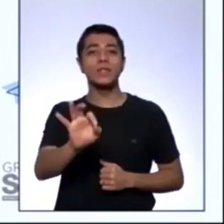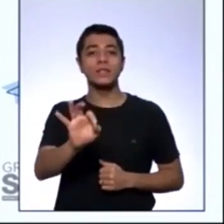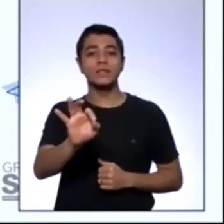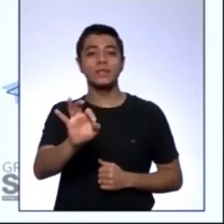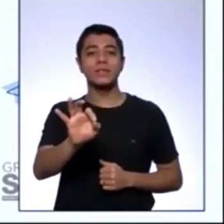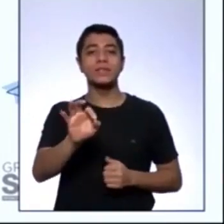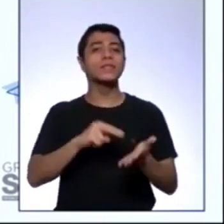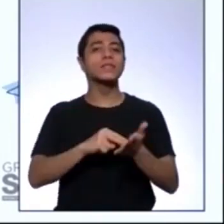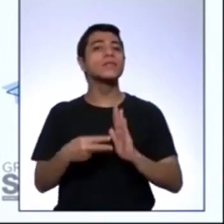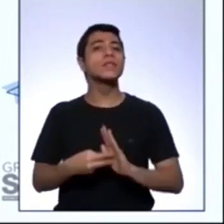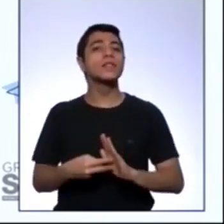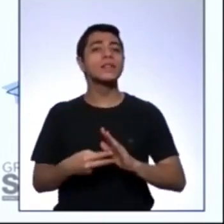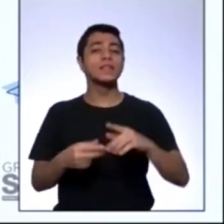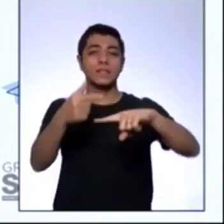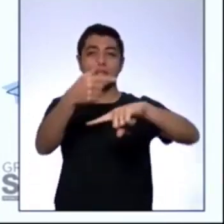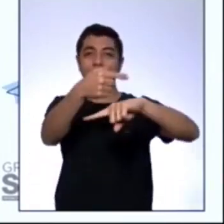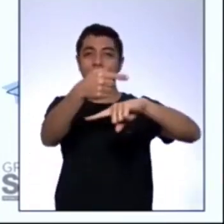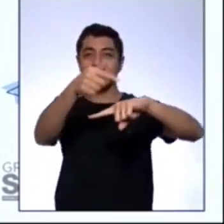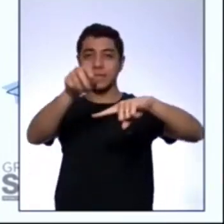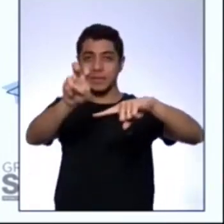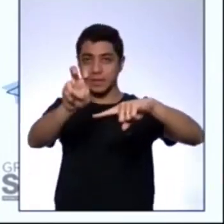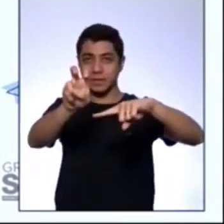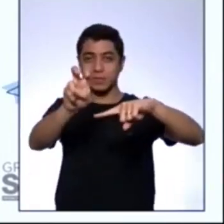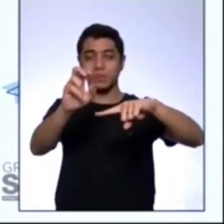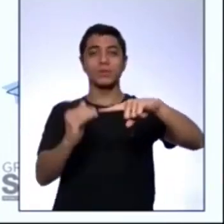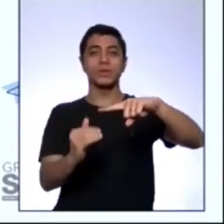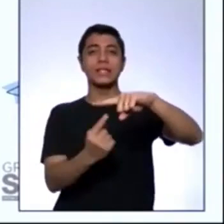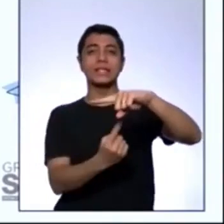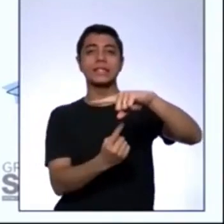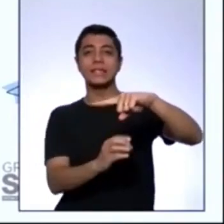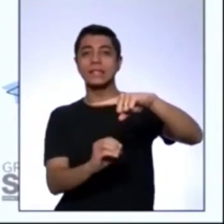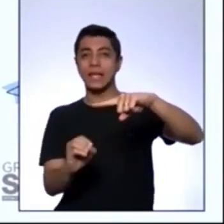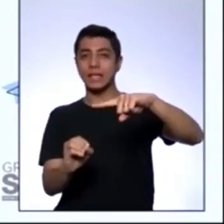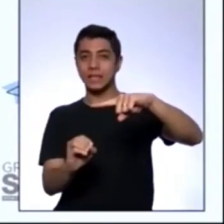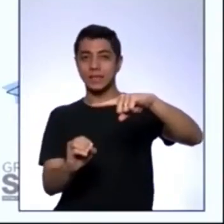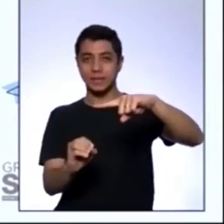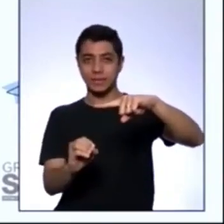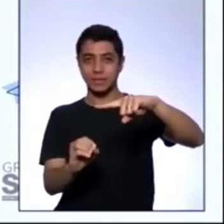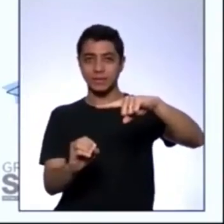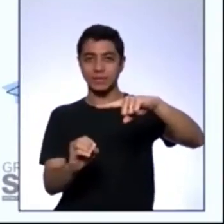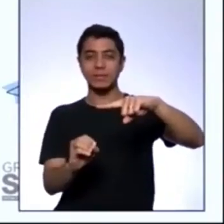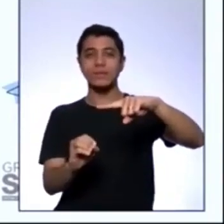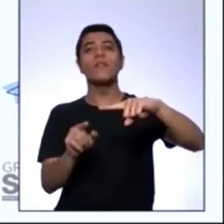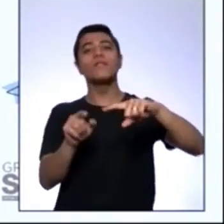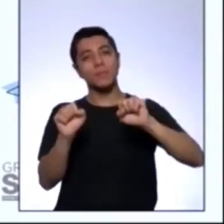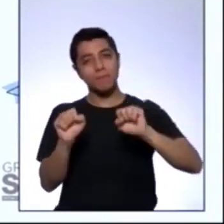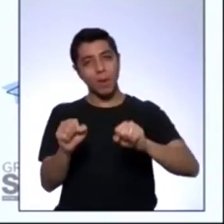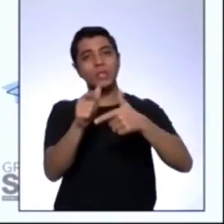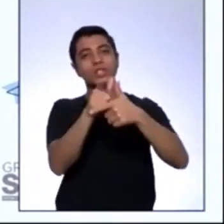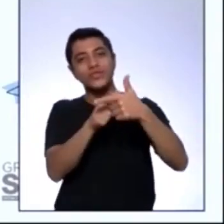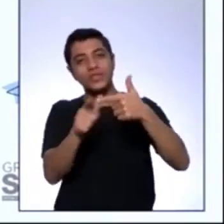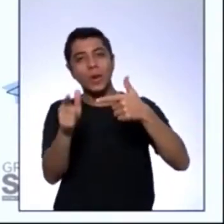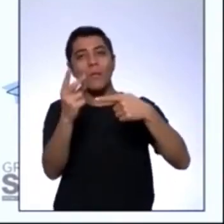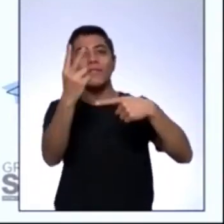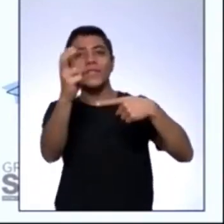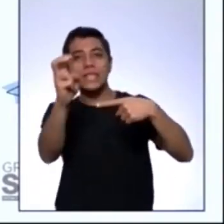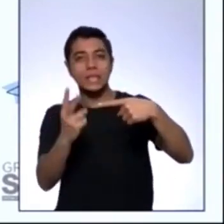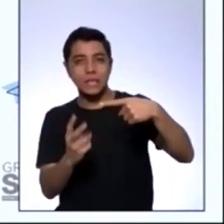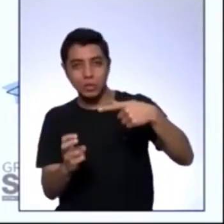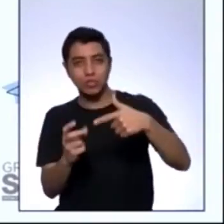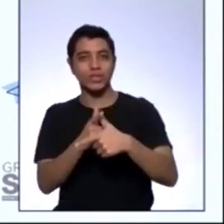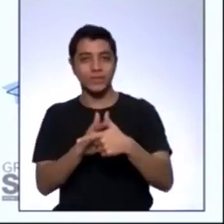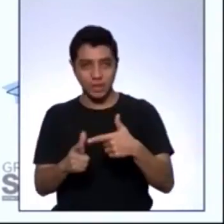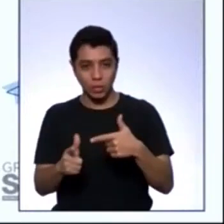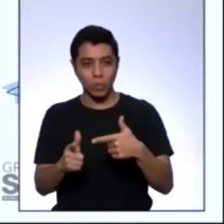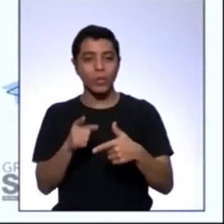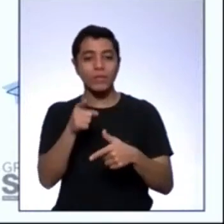você puder é 75 sobre sem simplifica por 2575 por cento é a